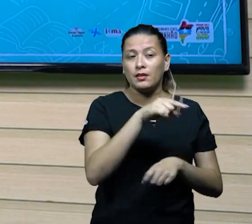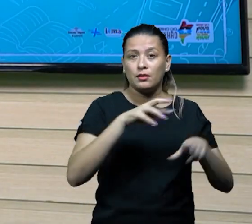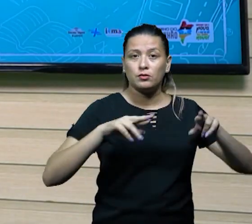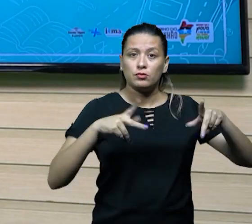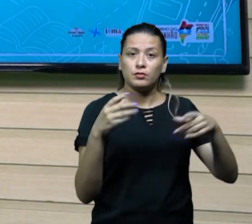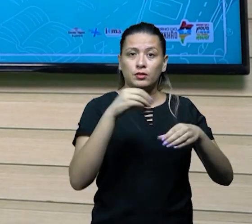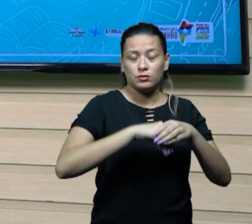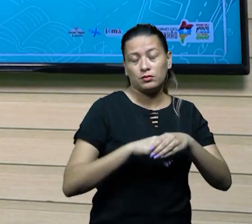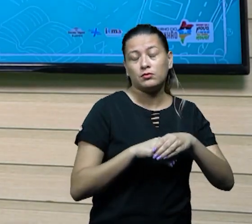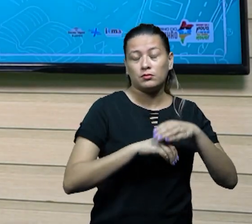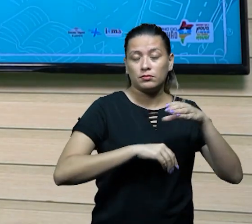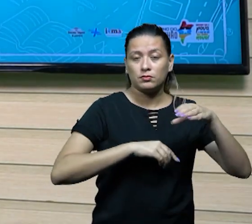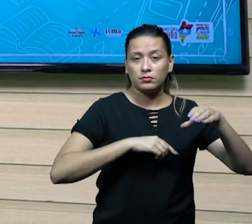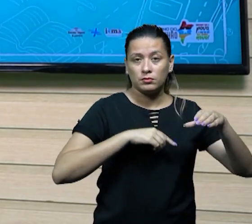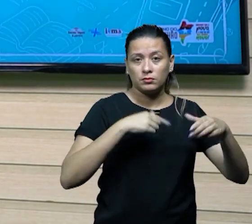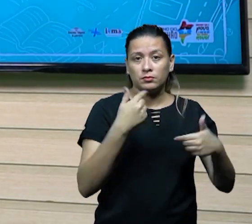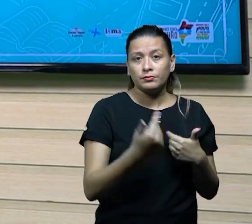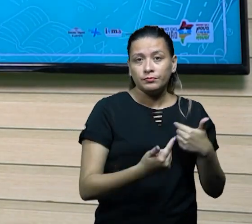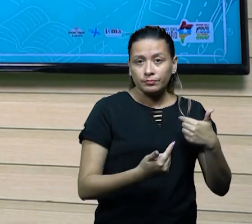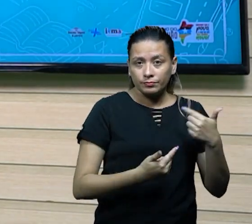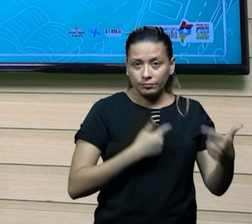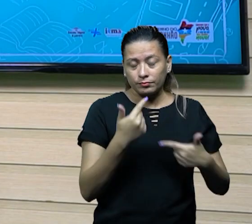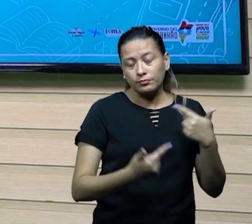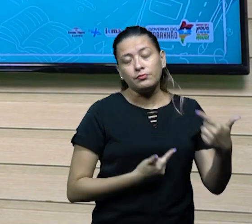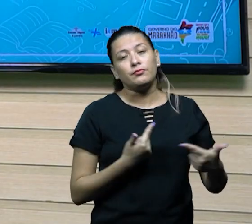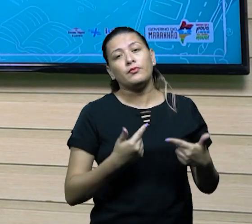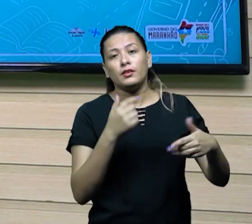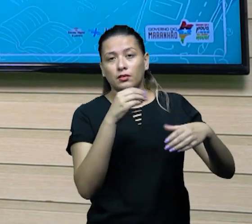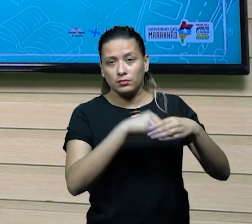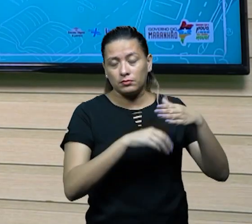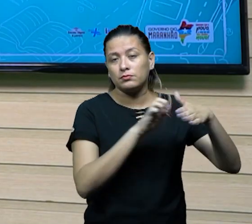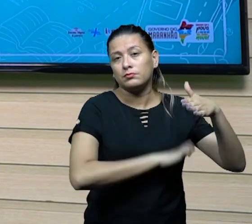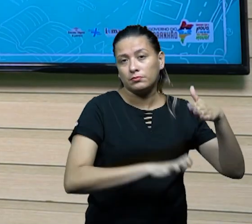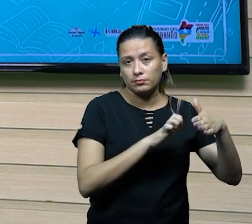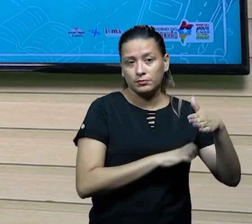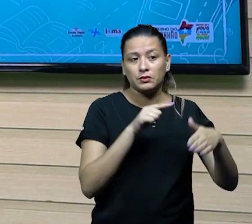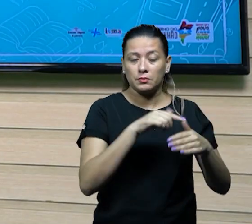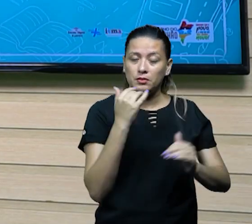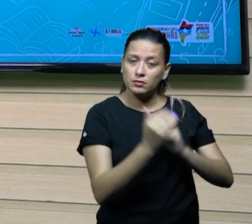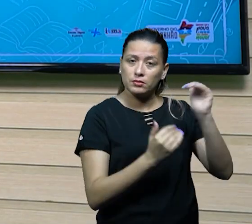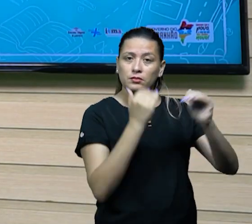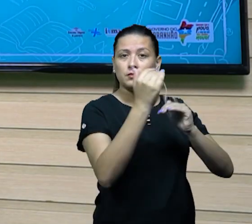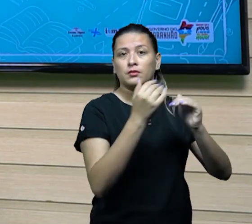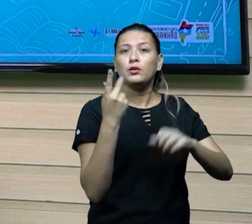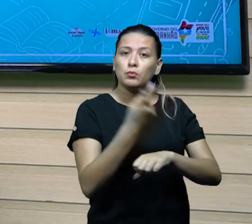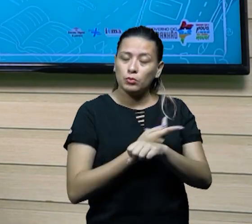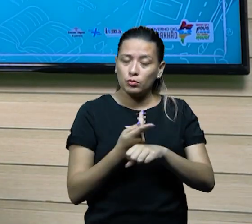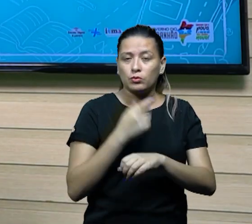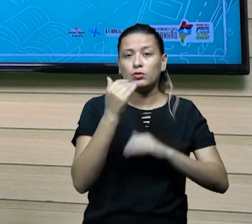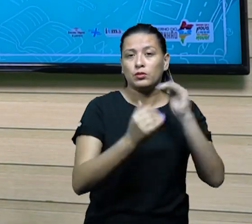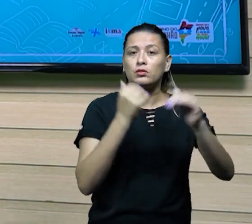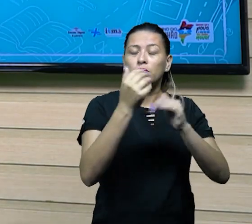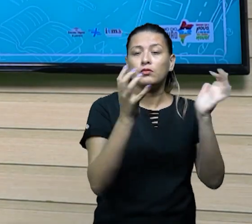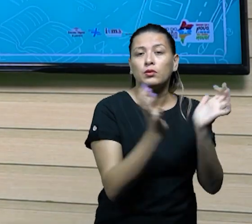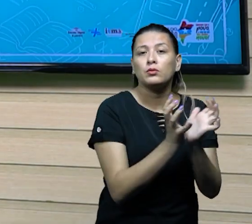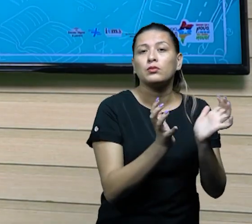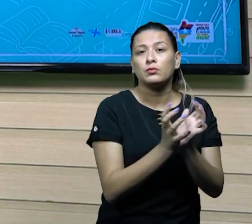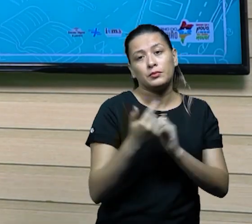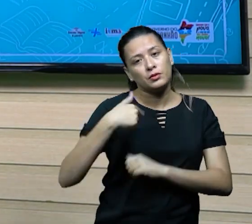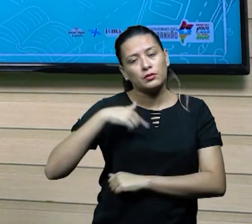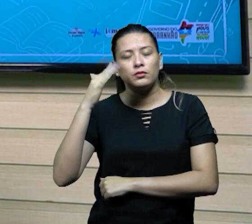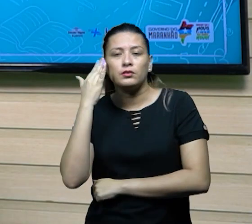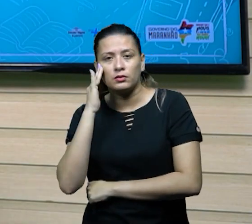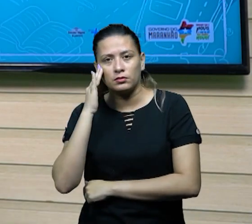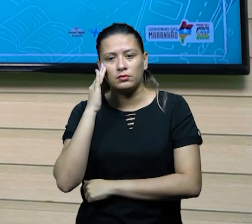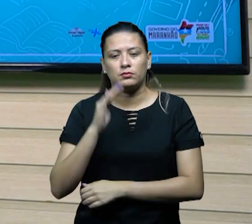dificilmente falta, ele faz a diferença para a minha empresa, ele é competitivo, né, ele desenvolve talentos também, ele se autodesenvolve, mas